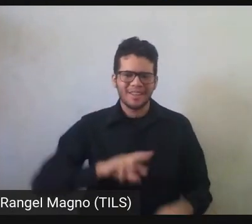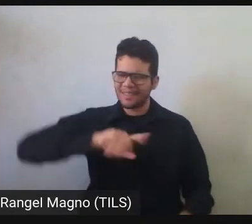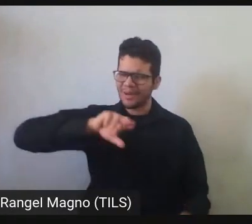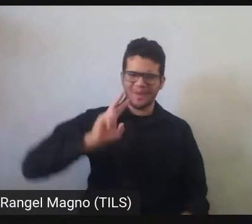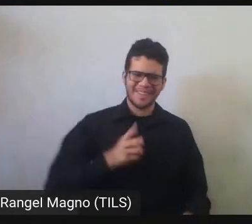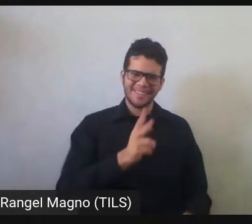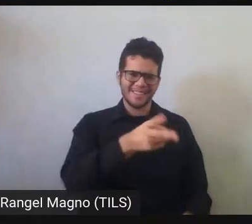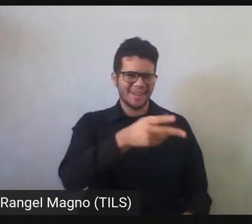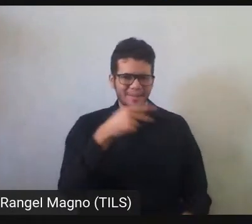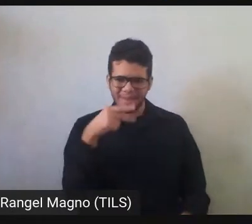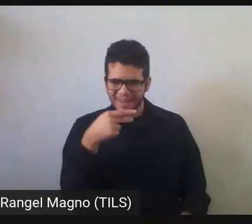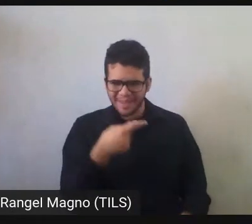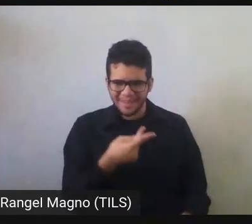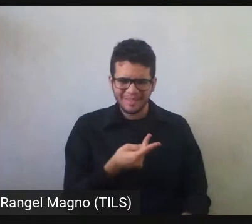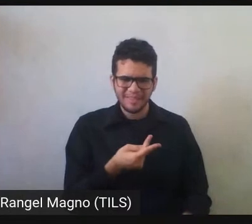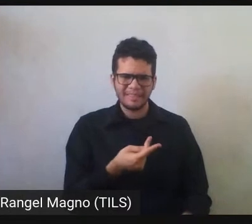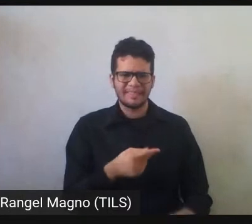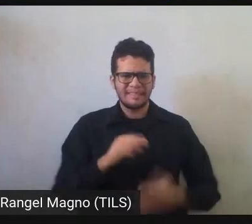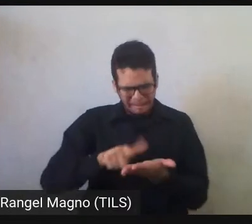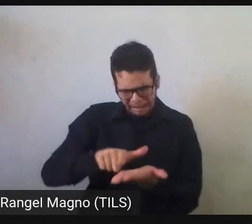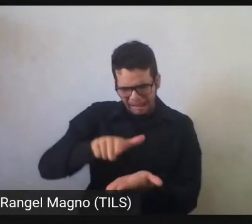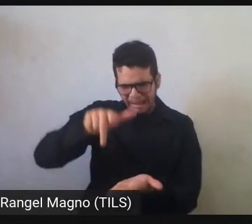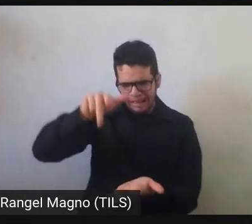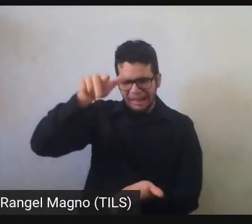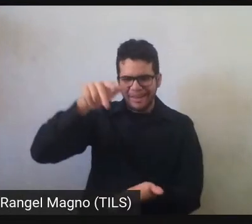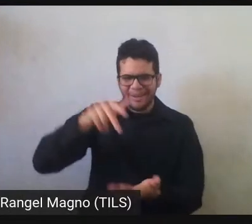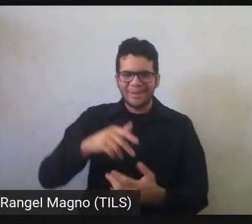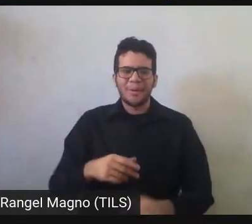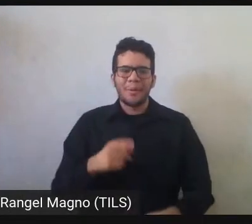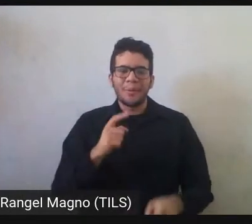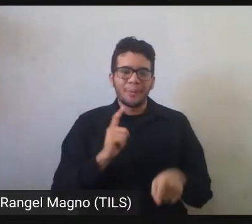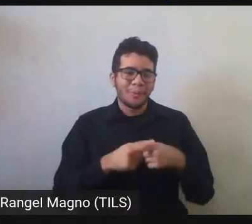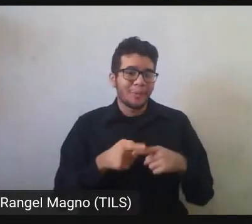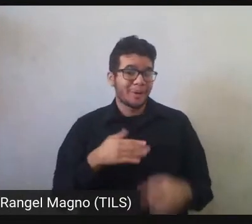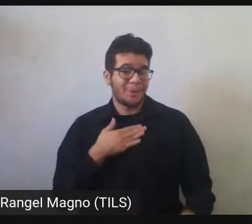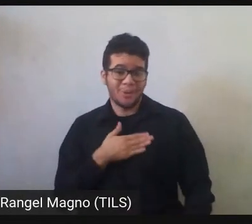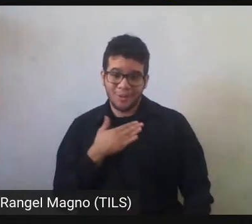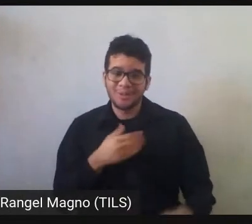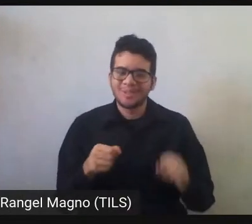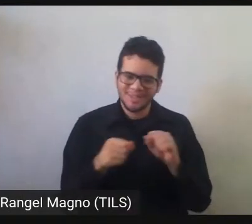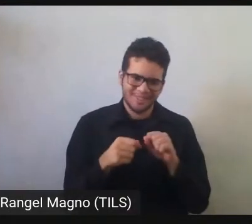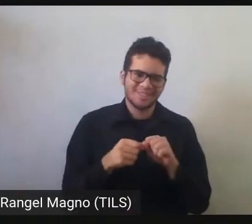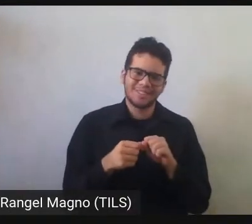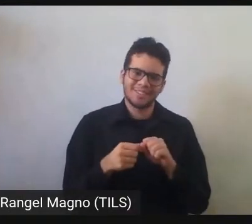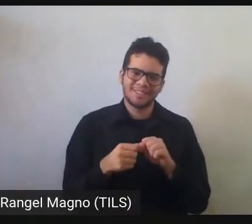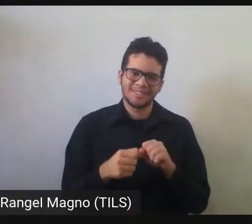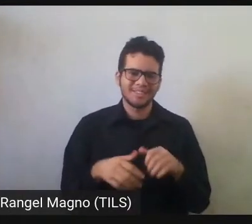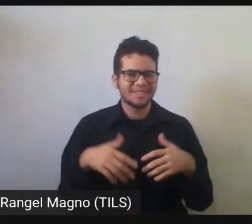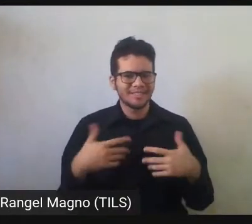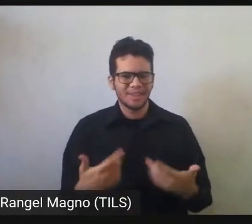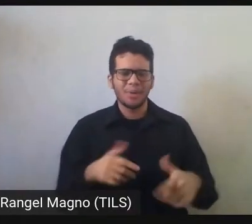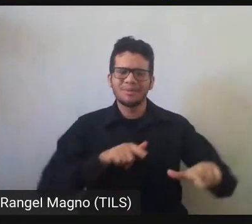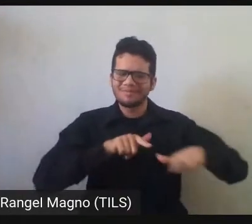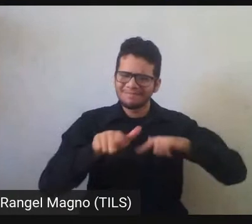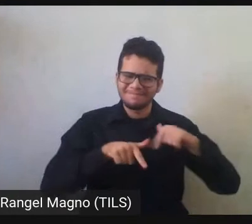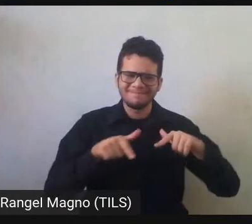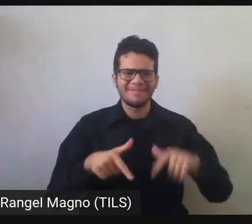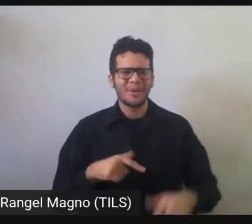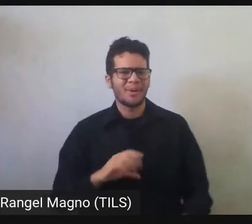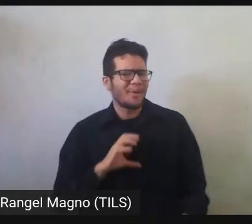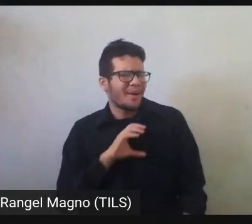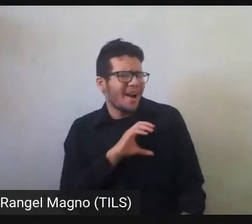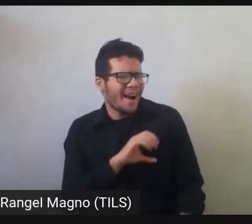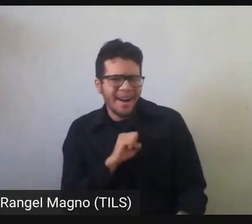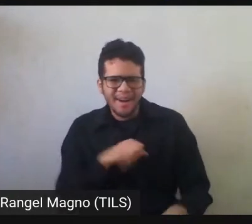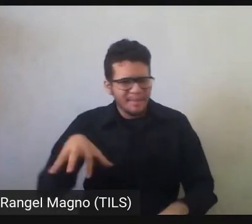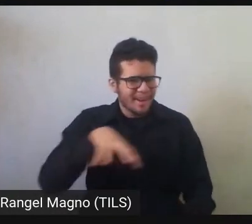é assim tão verdadeiro a própria trajetória do Saussure mostra que ele trabalhou com muita paixão as